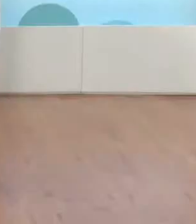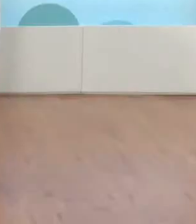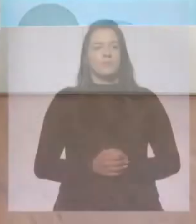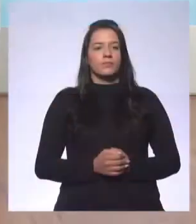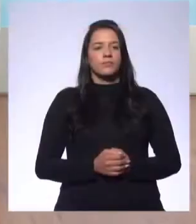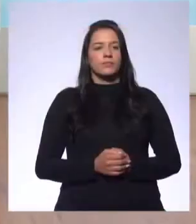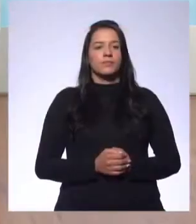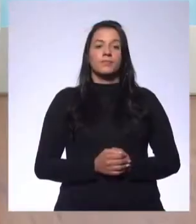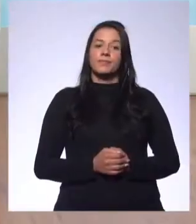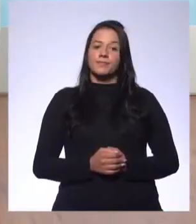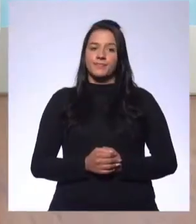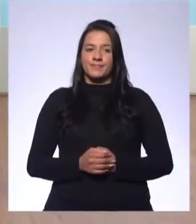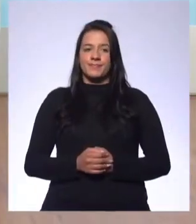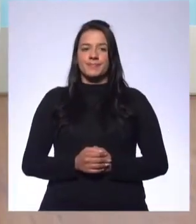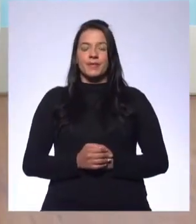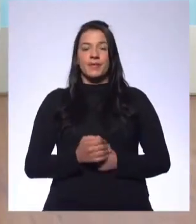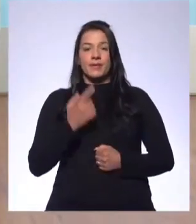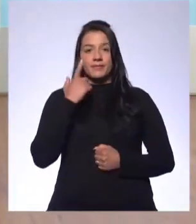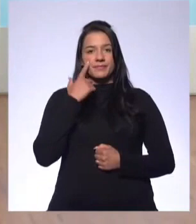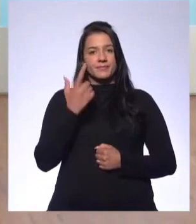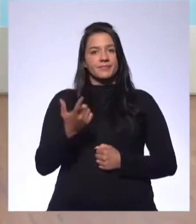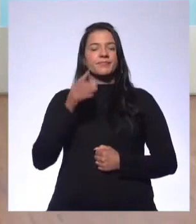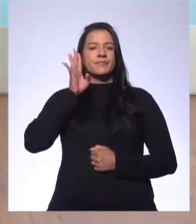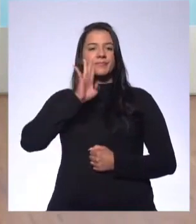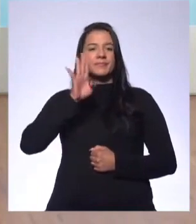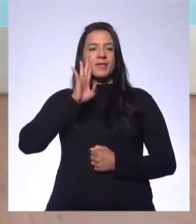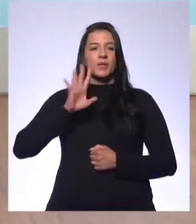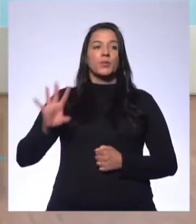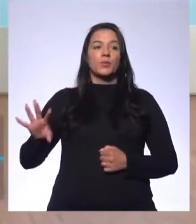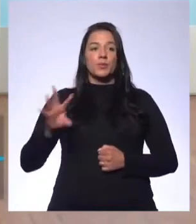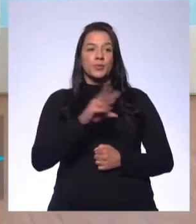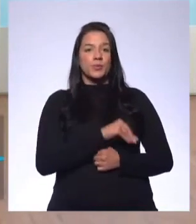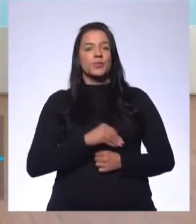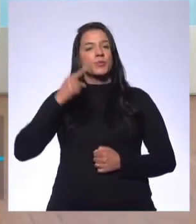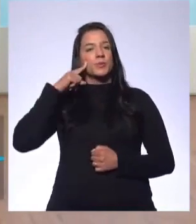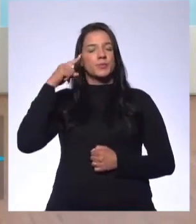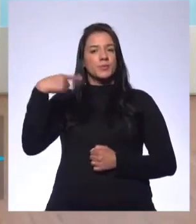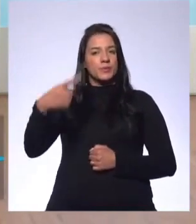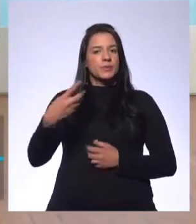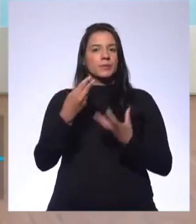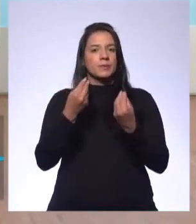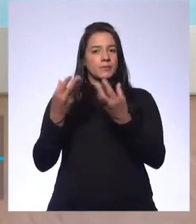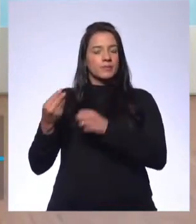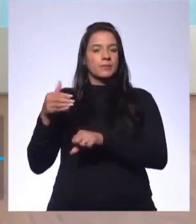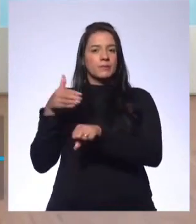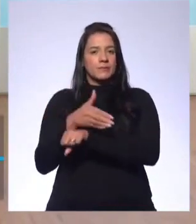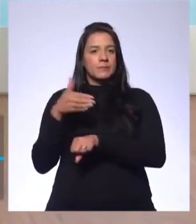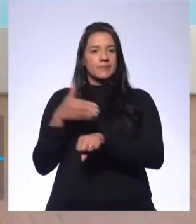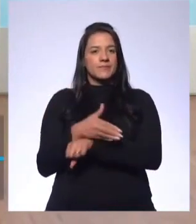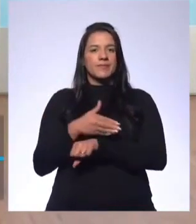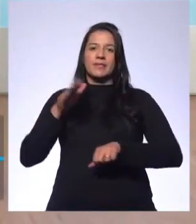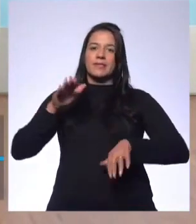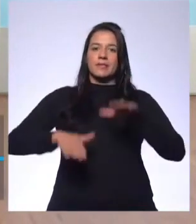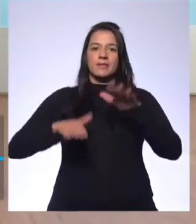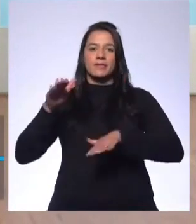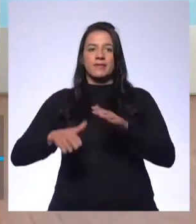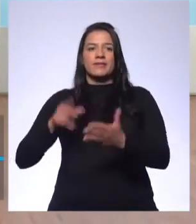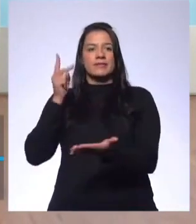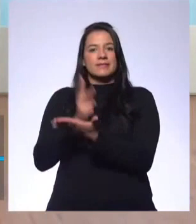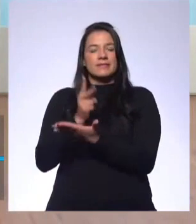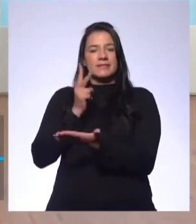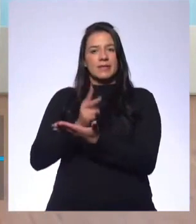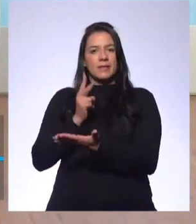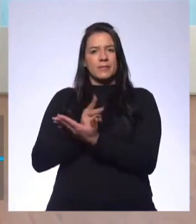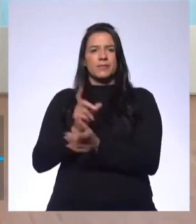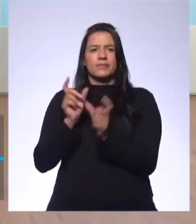E aí, professor, eles Bacana. Eu acho incrível como desvendaram? todo dia a gente tem muita gente participando, mas às vezes a gente acaba indo no mesmo aluno sempre,